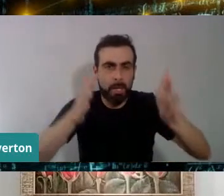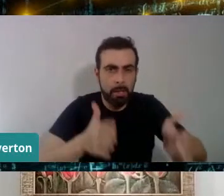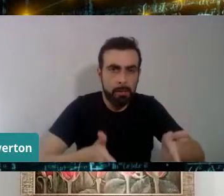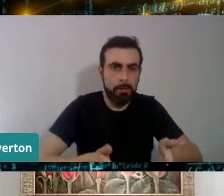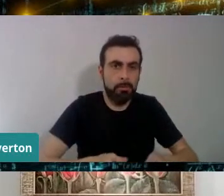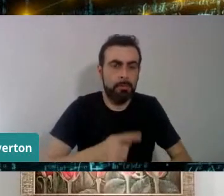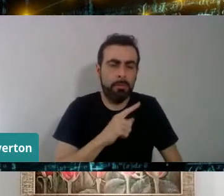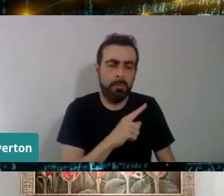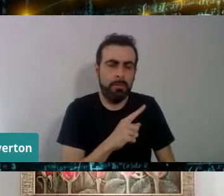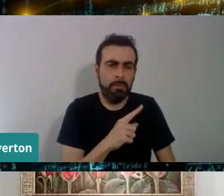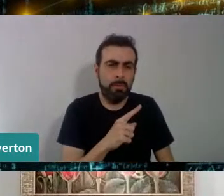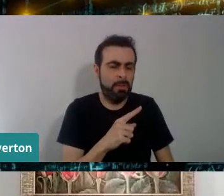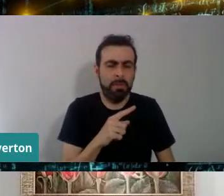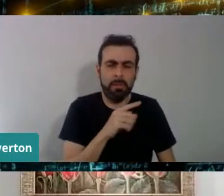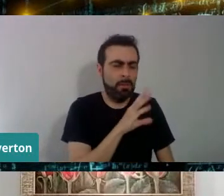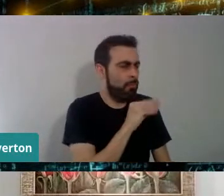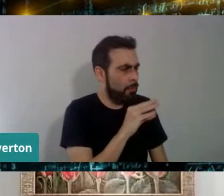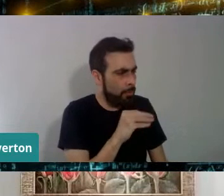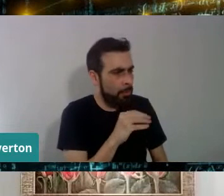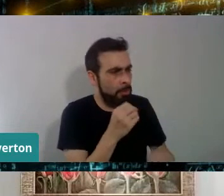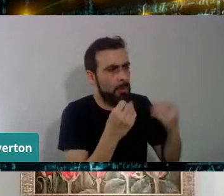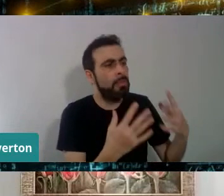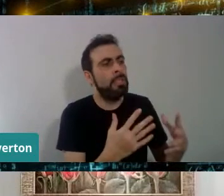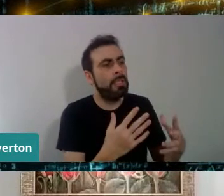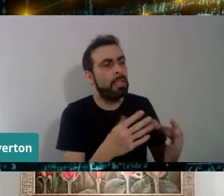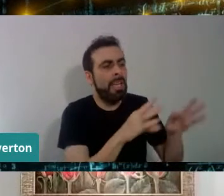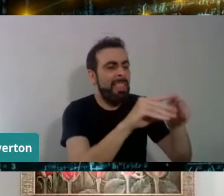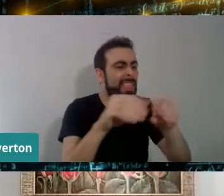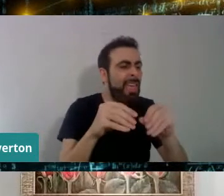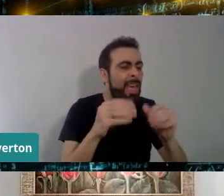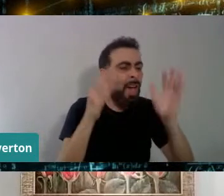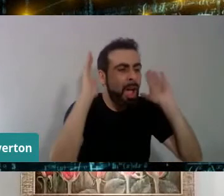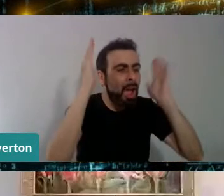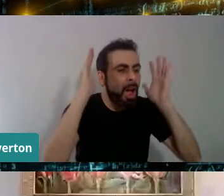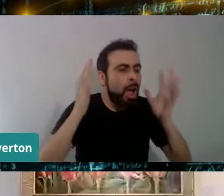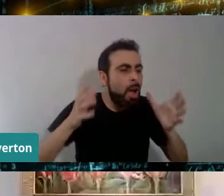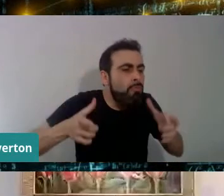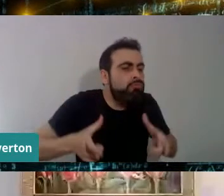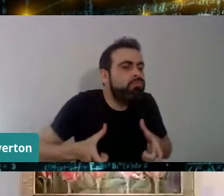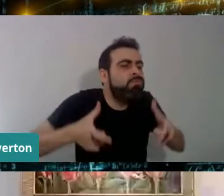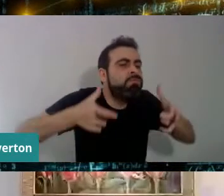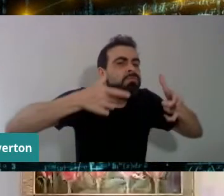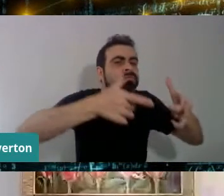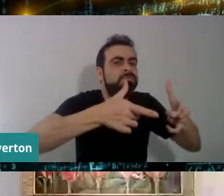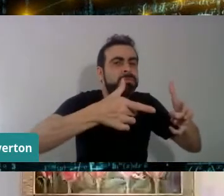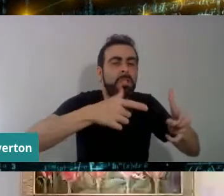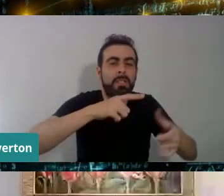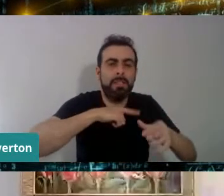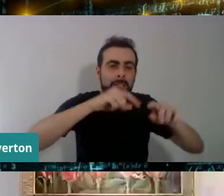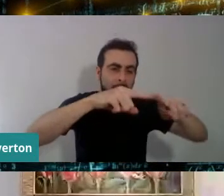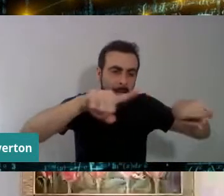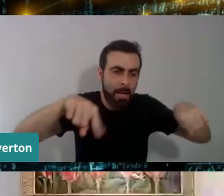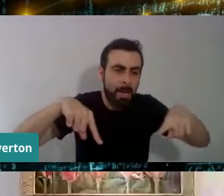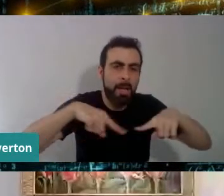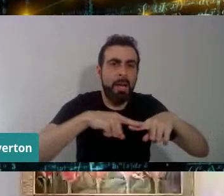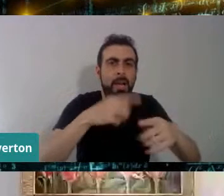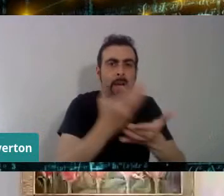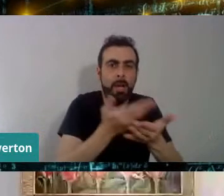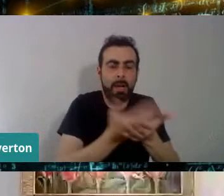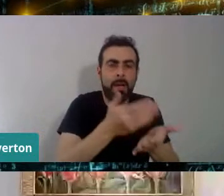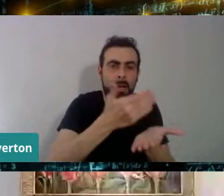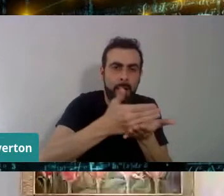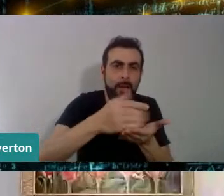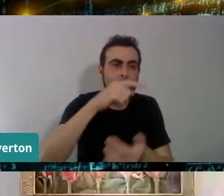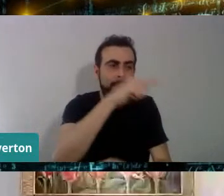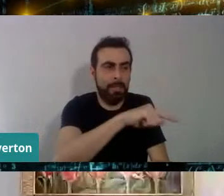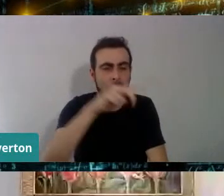falou de quantos caminhões de terra vocês tiraram lá para fazer todo aquele pátio. E tem uma lembrança tua lá